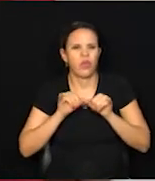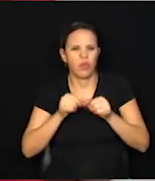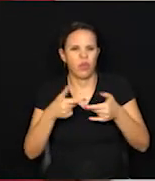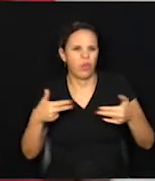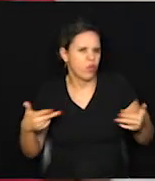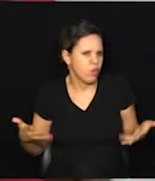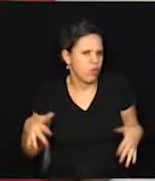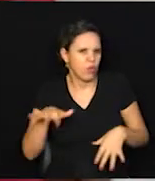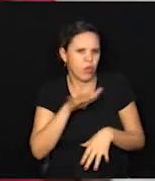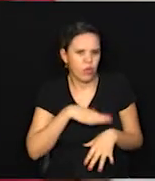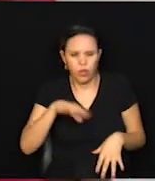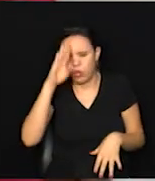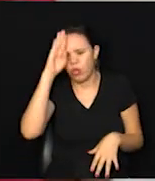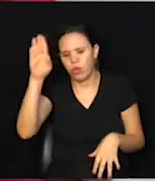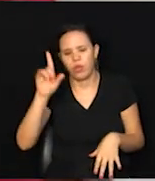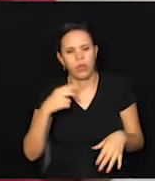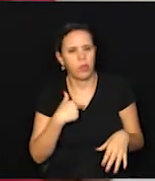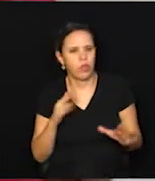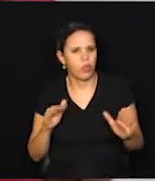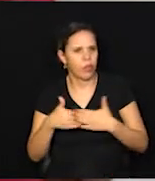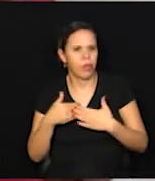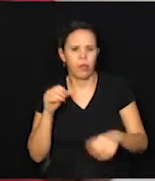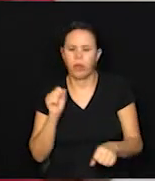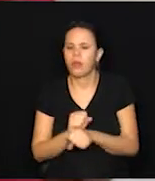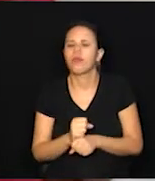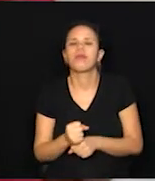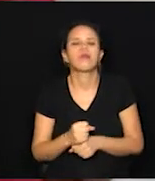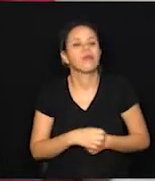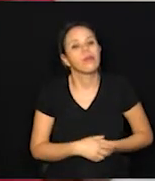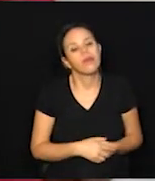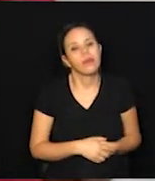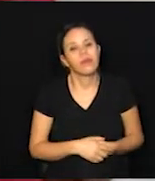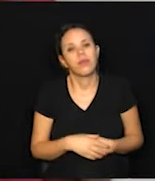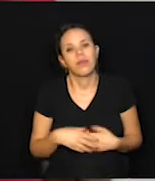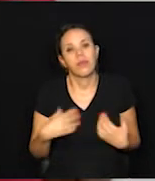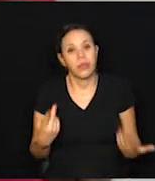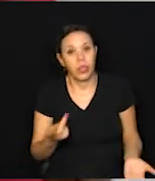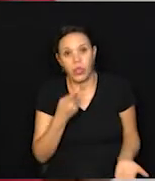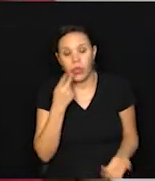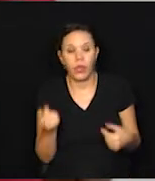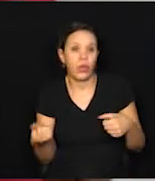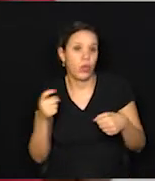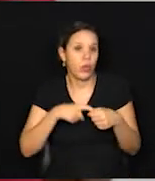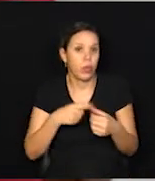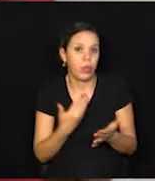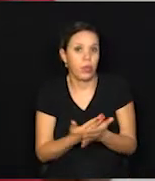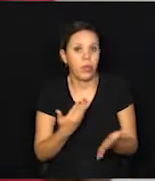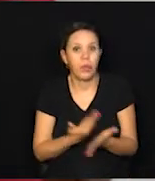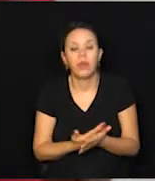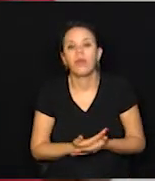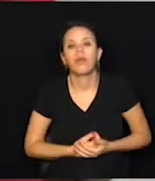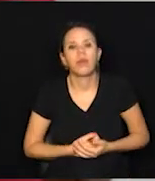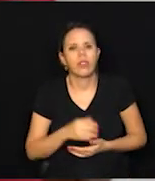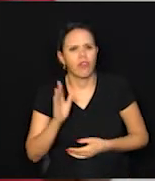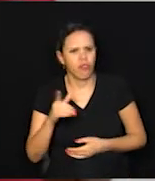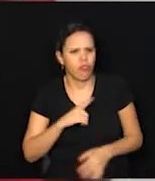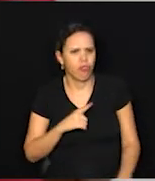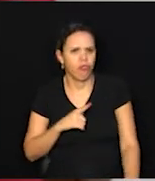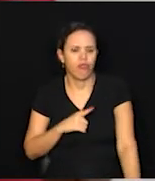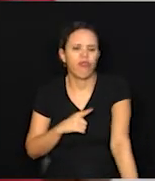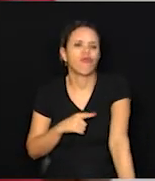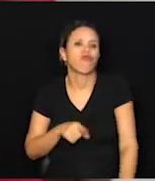enfim, as áreas prioritárias que não puderam parar. Quando a gente fala em retorno às aulas, já existem